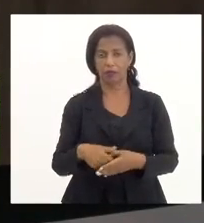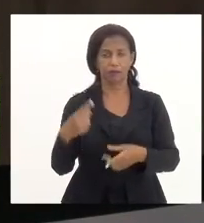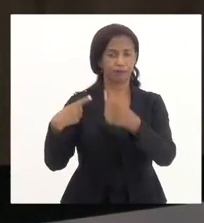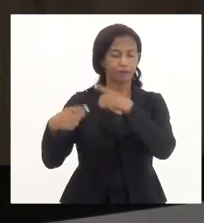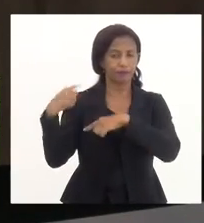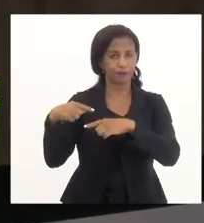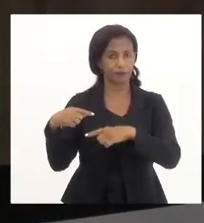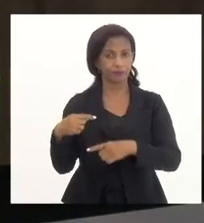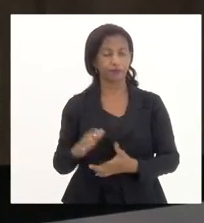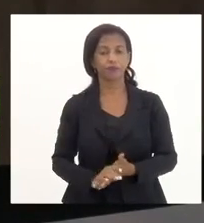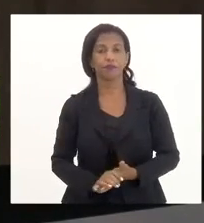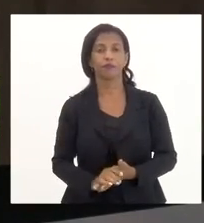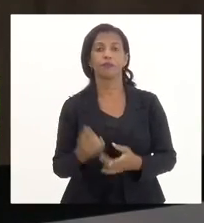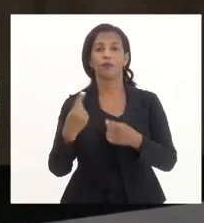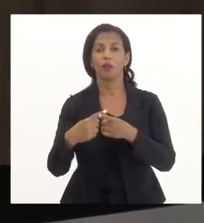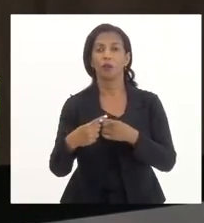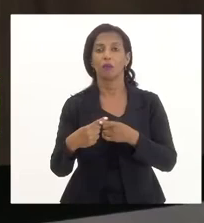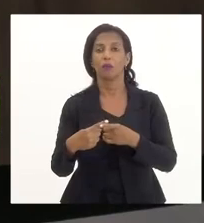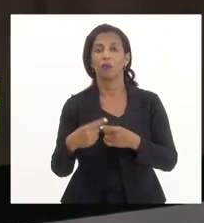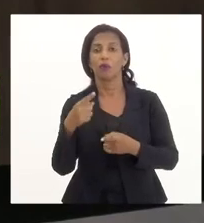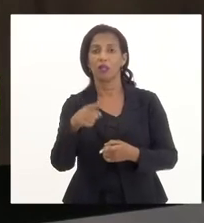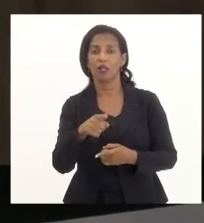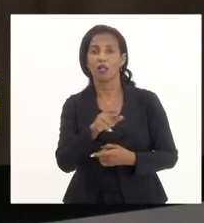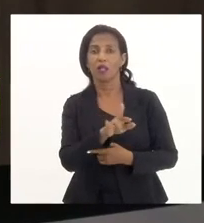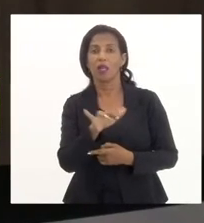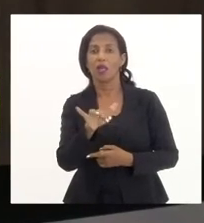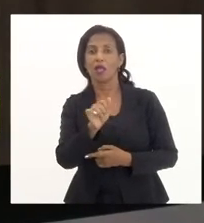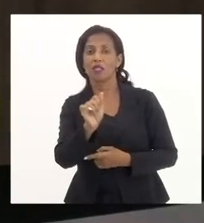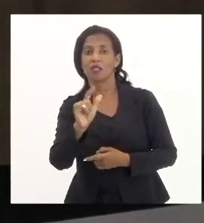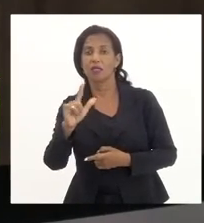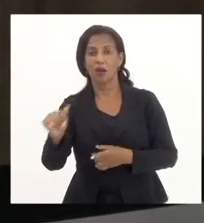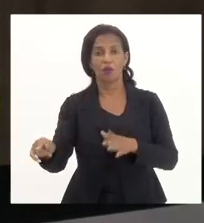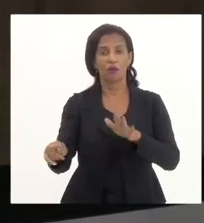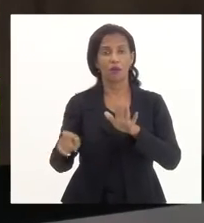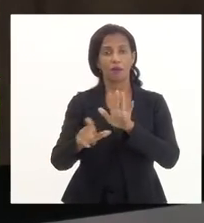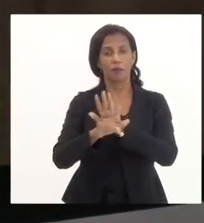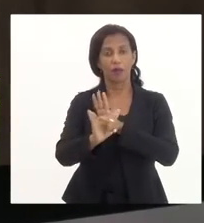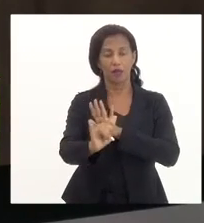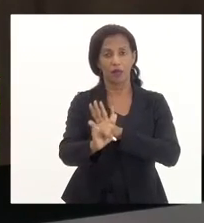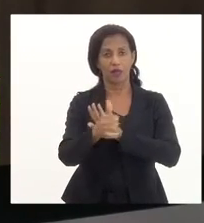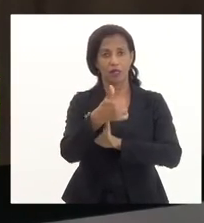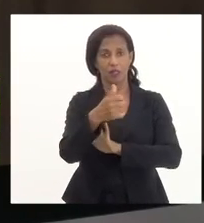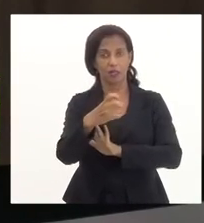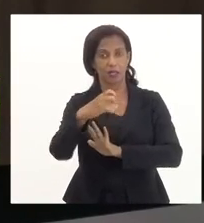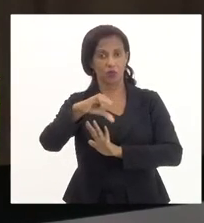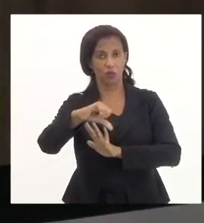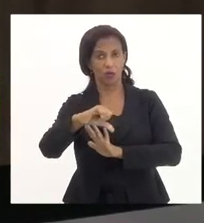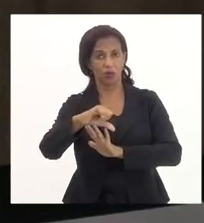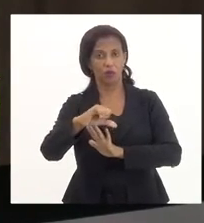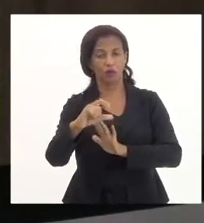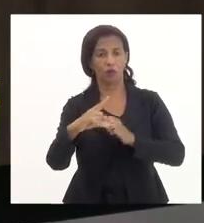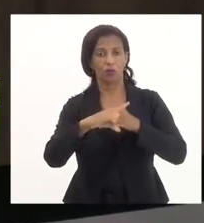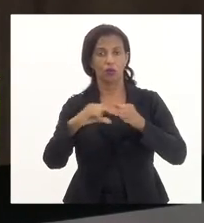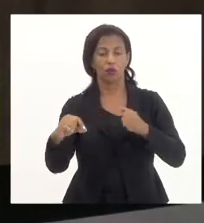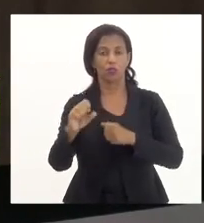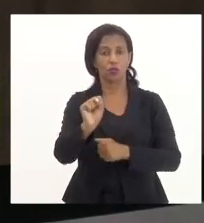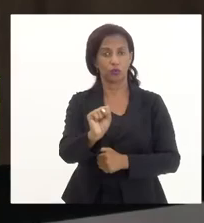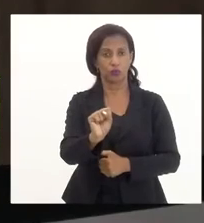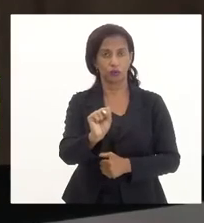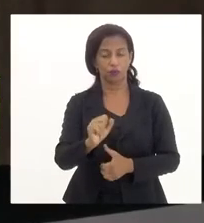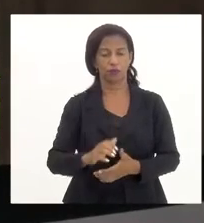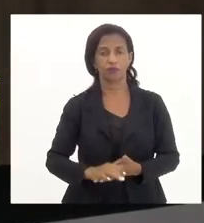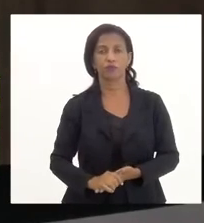é uma hipótese porque elas têm ressalva dado pela própria lei complementar 159 178 no artigo 8º inciso